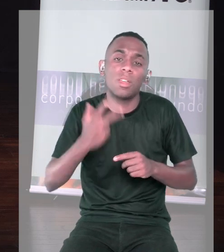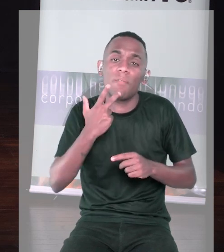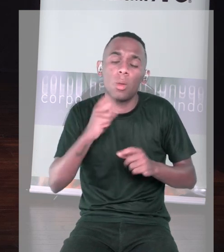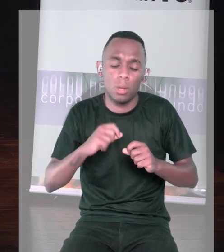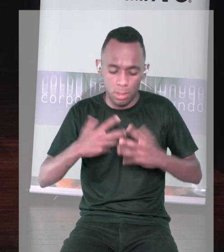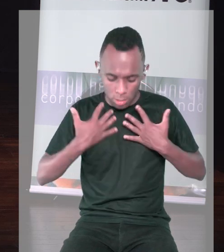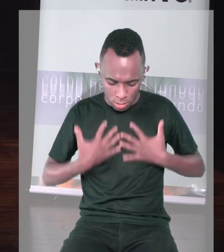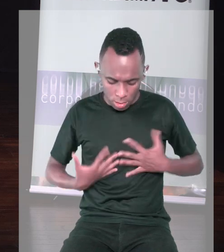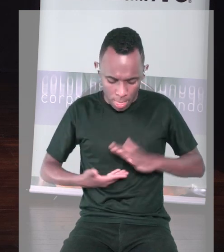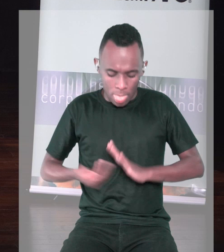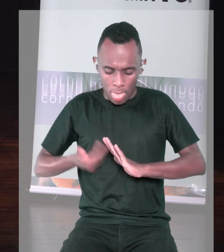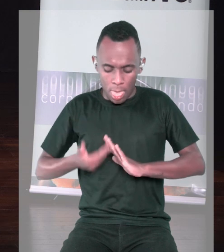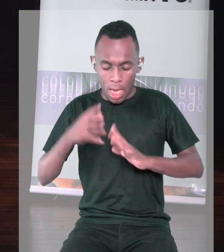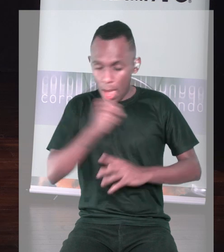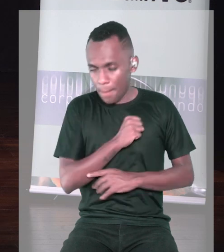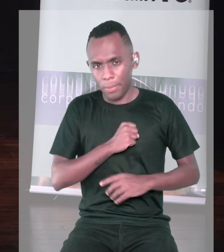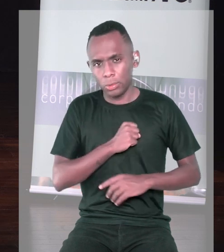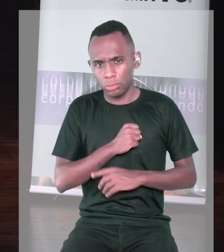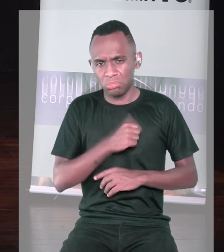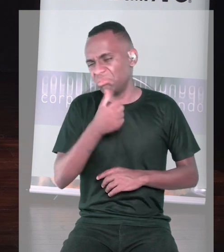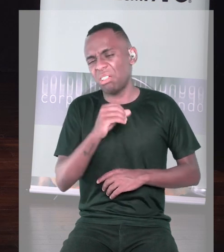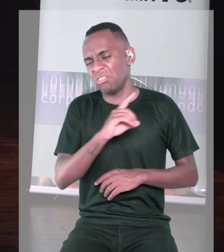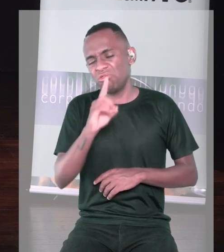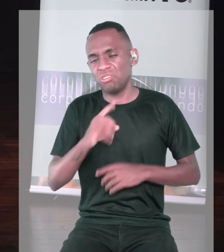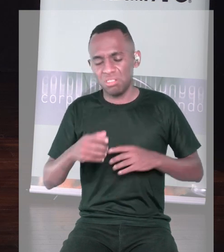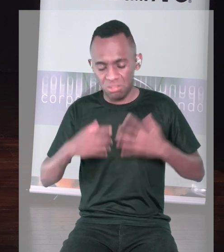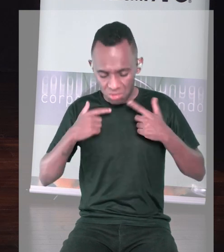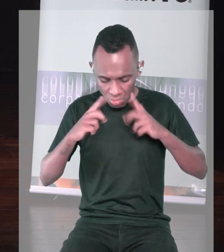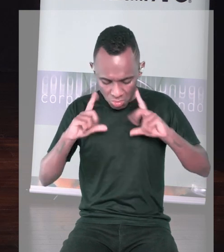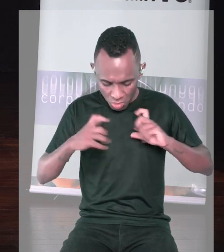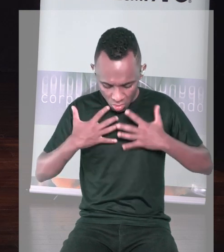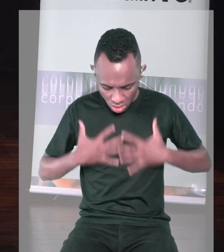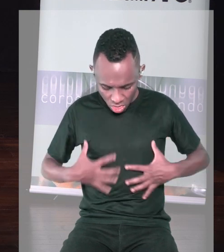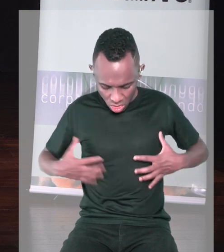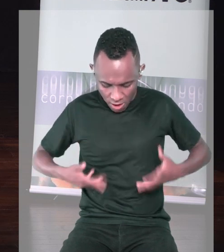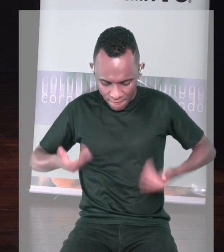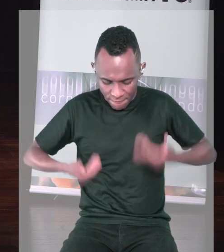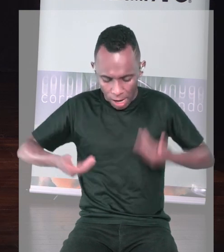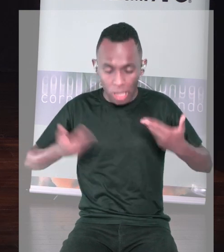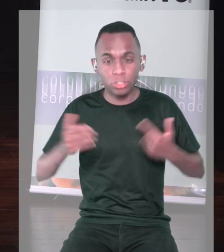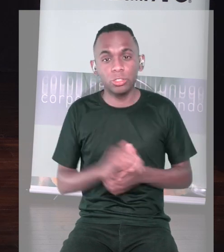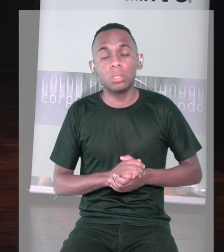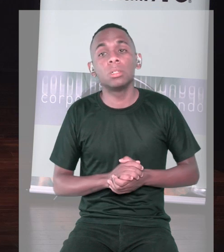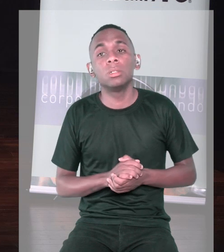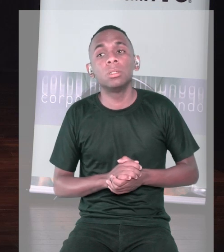de suposta rápida eliminação. 10 dias, disse o radiologista. Pois